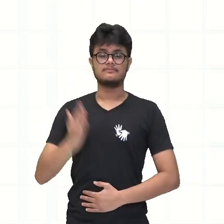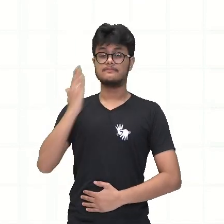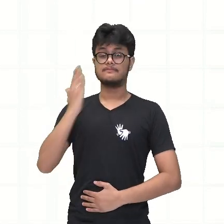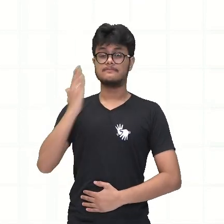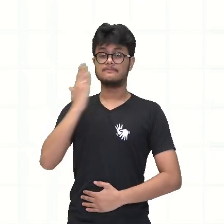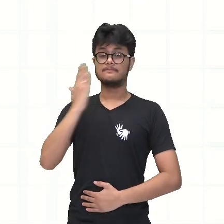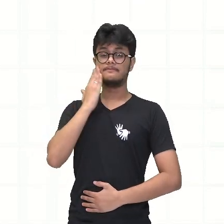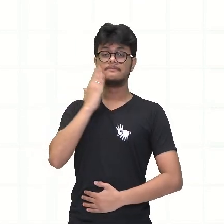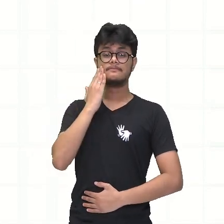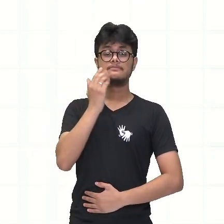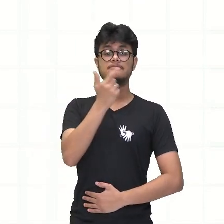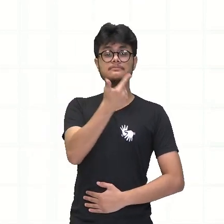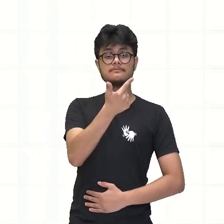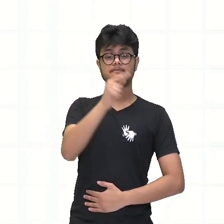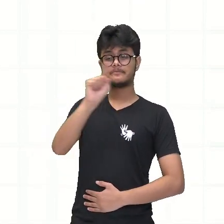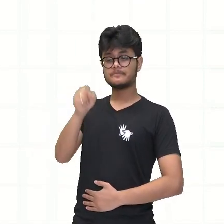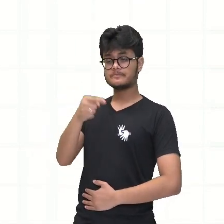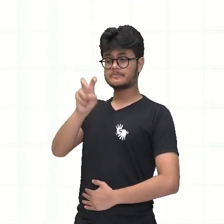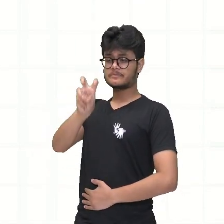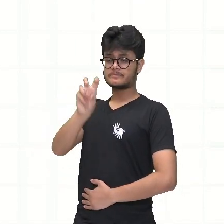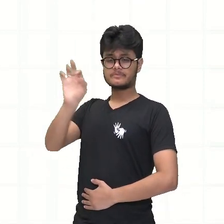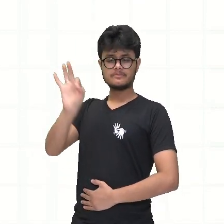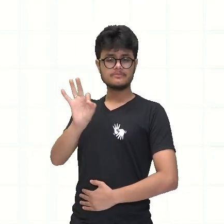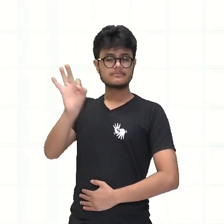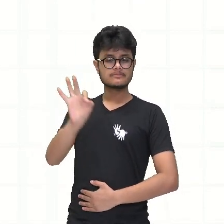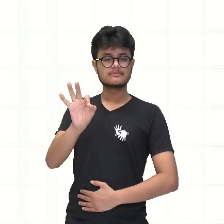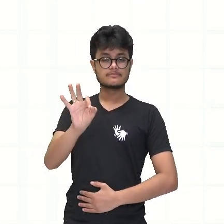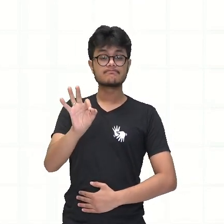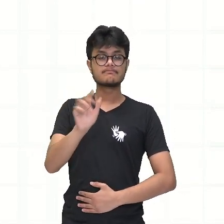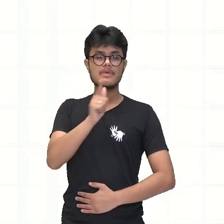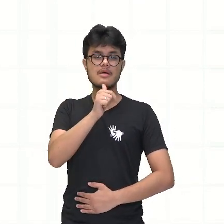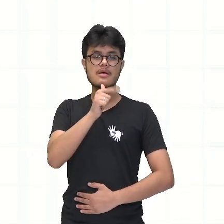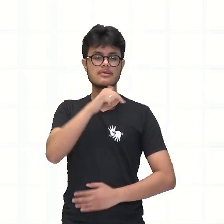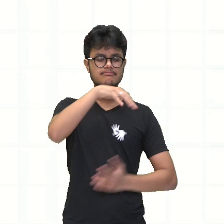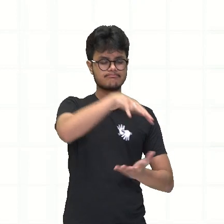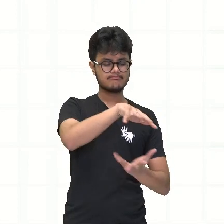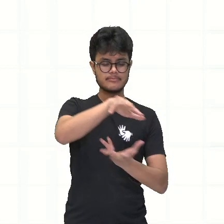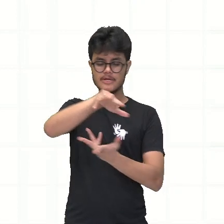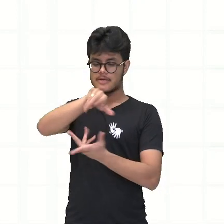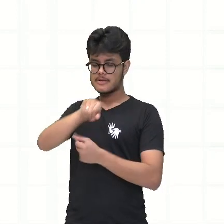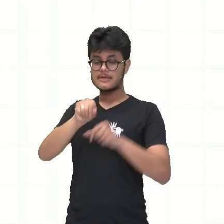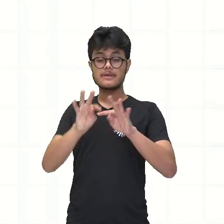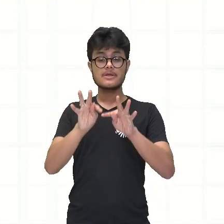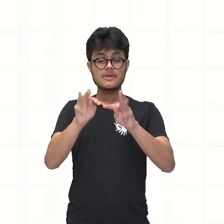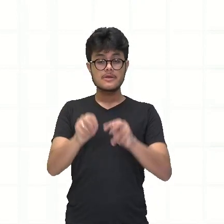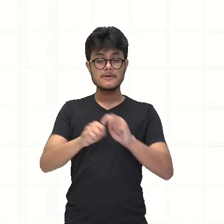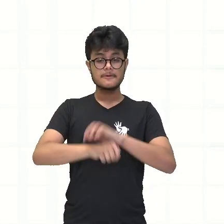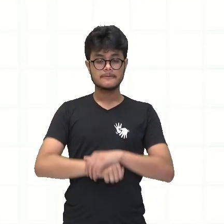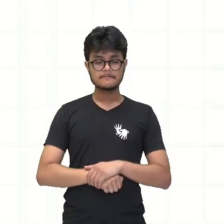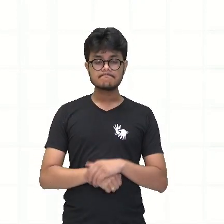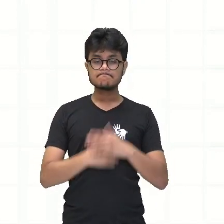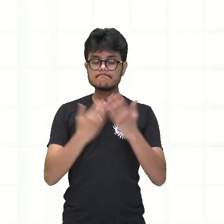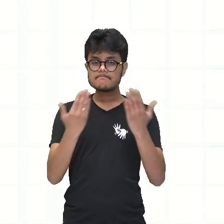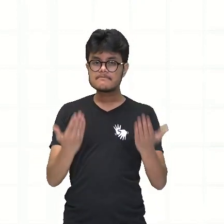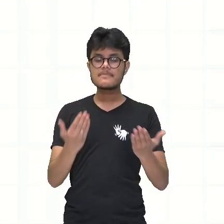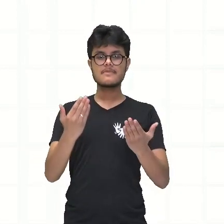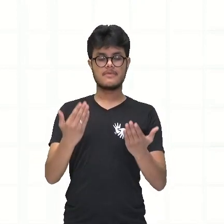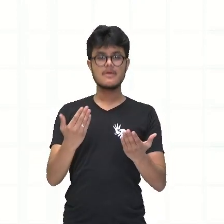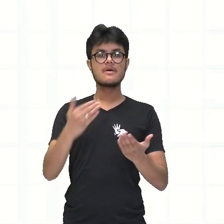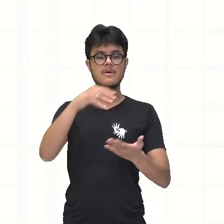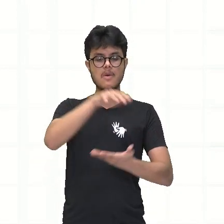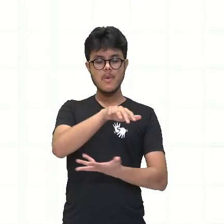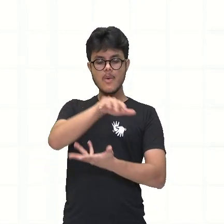compreendem 2,5% da água do planeta, tá? E essa água aí do